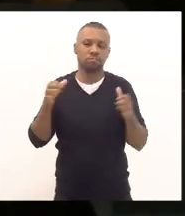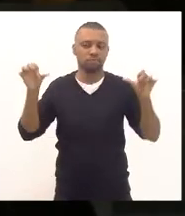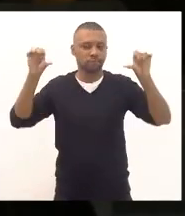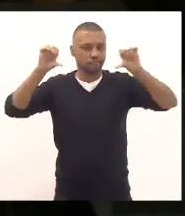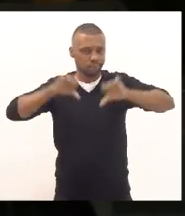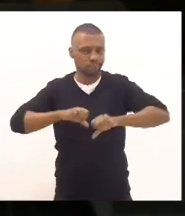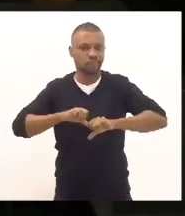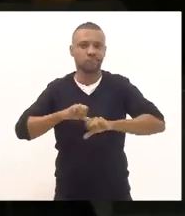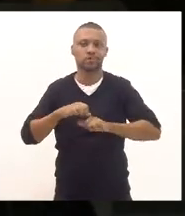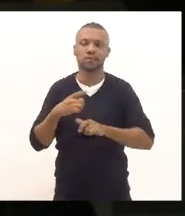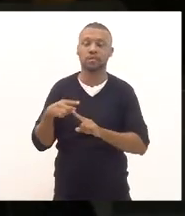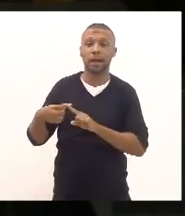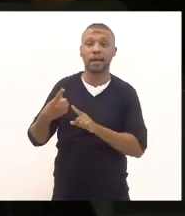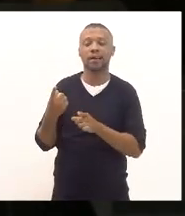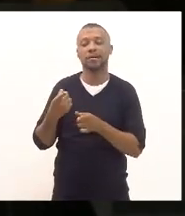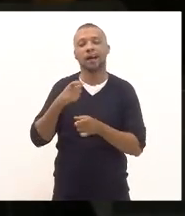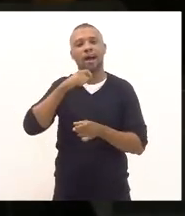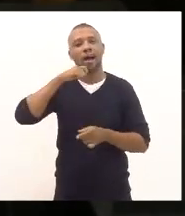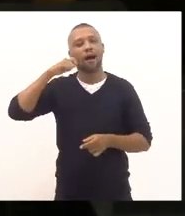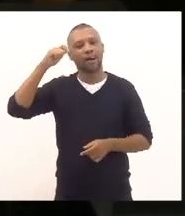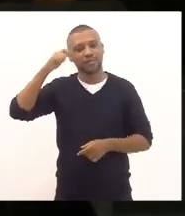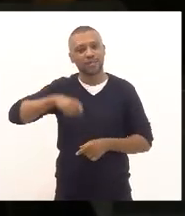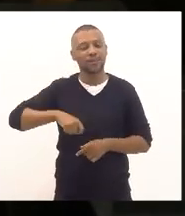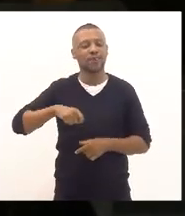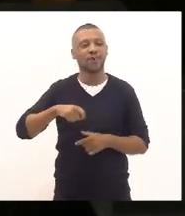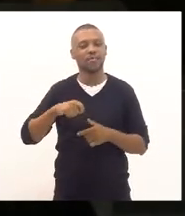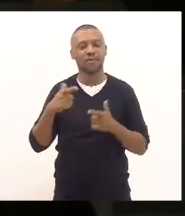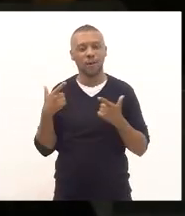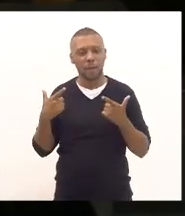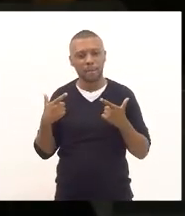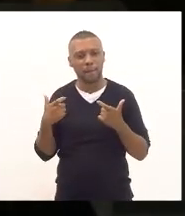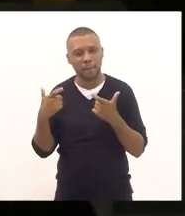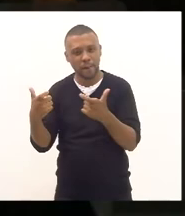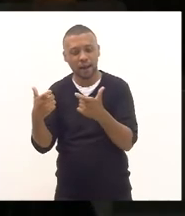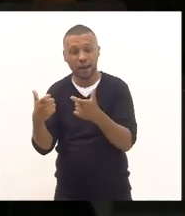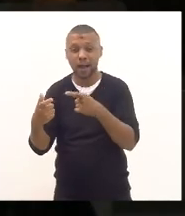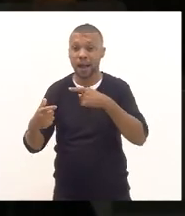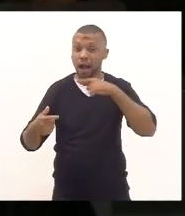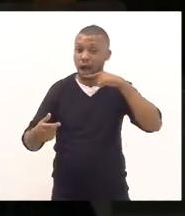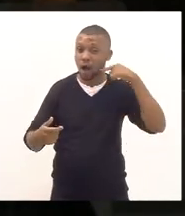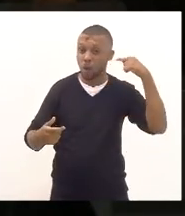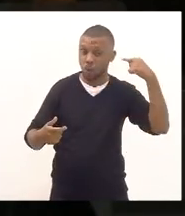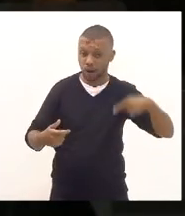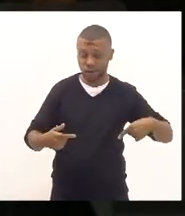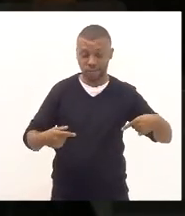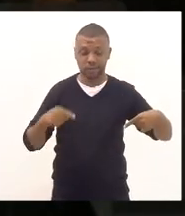bom e com a invasão da Rússia e o crânio a invasão